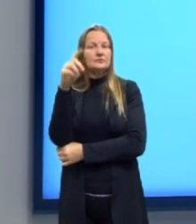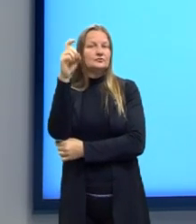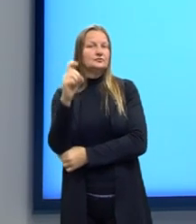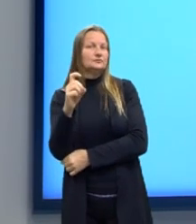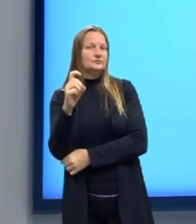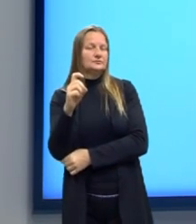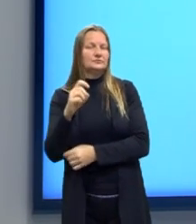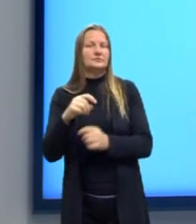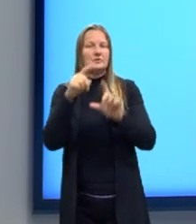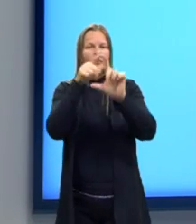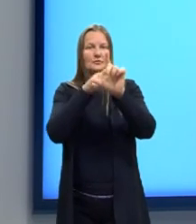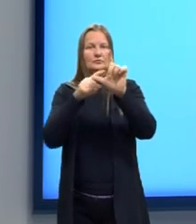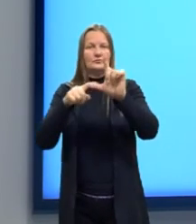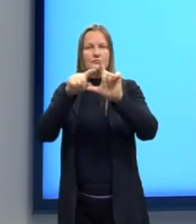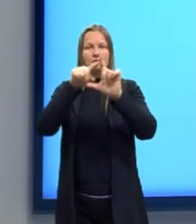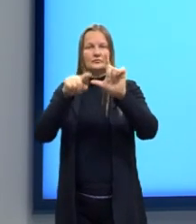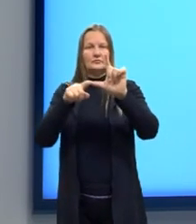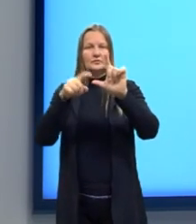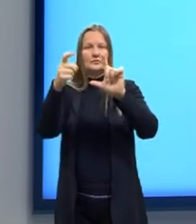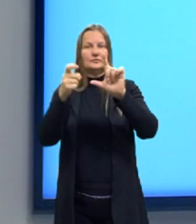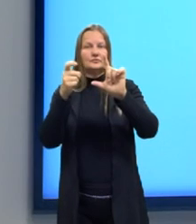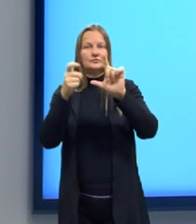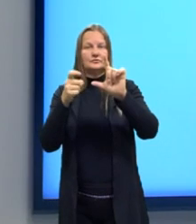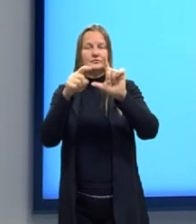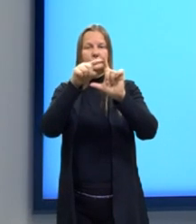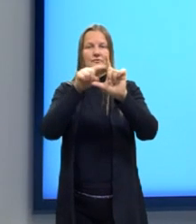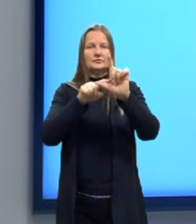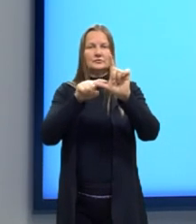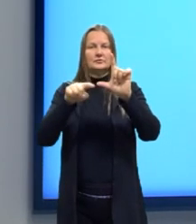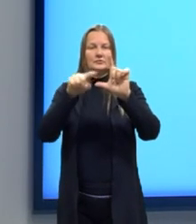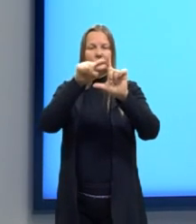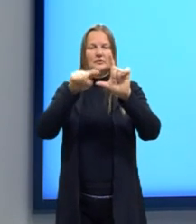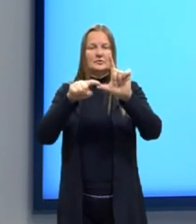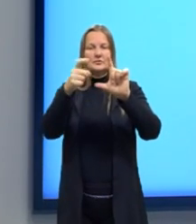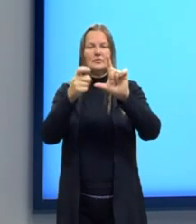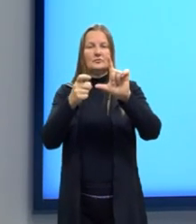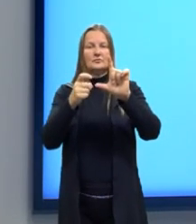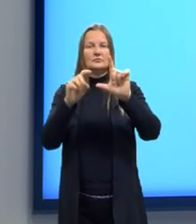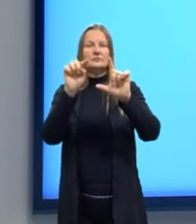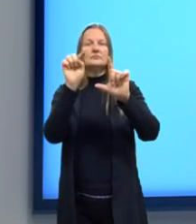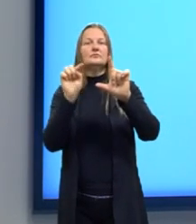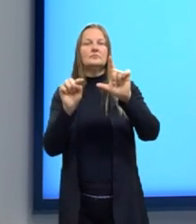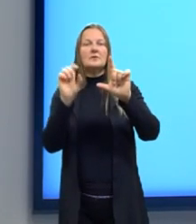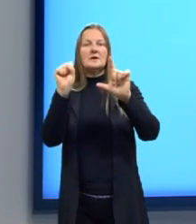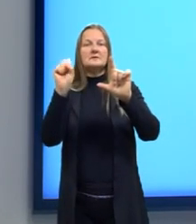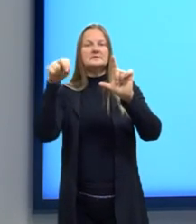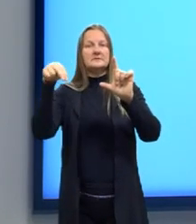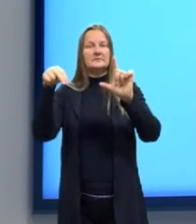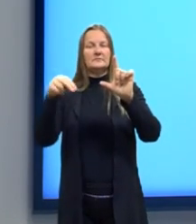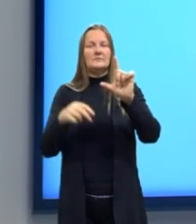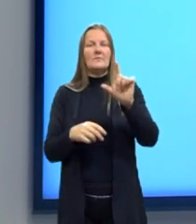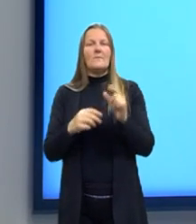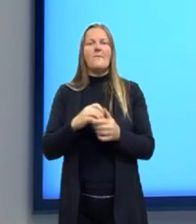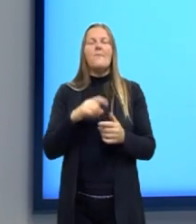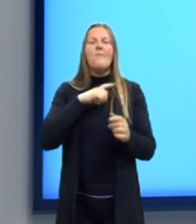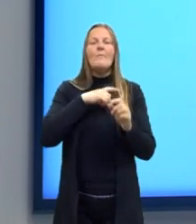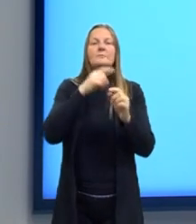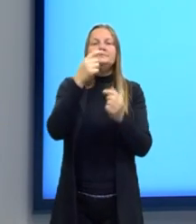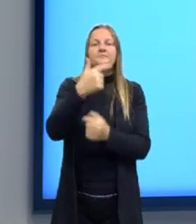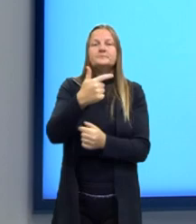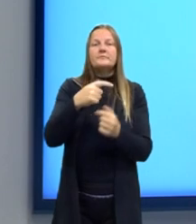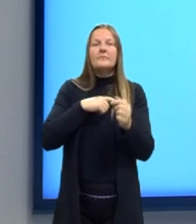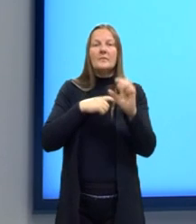né um ângulo então novamente quando nós trabalhamos as equações o ângulo vem em radianos temos também